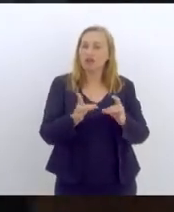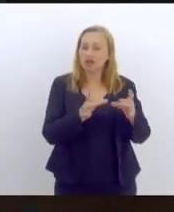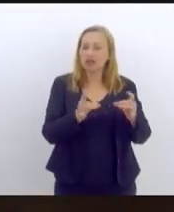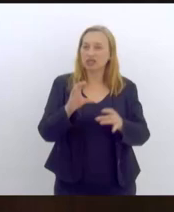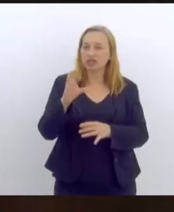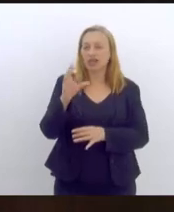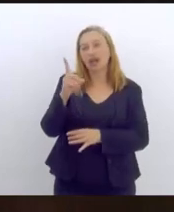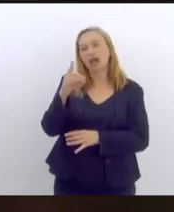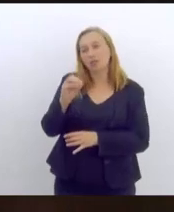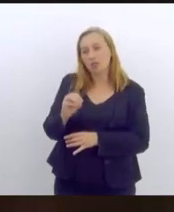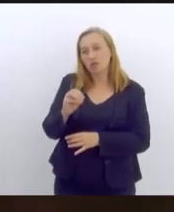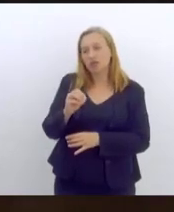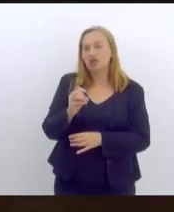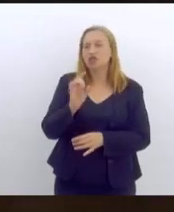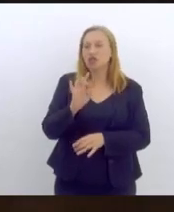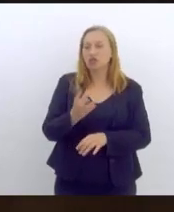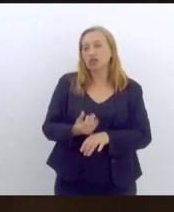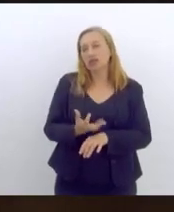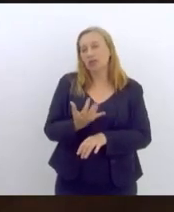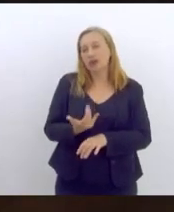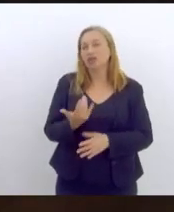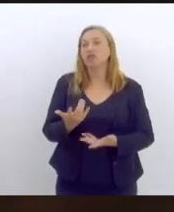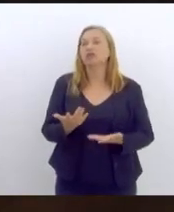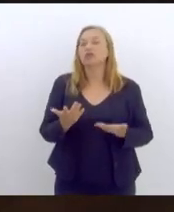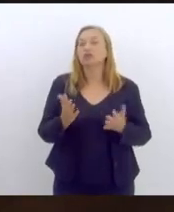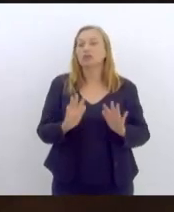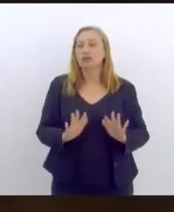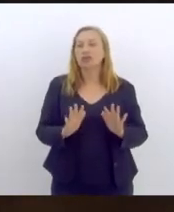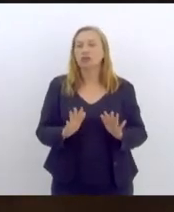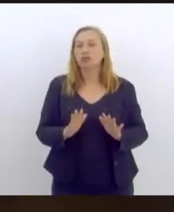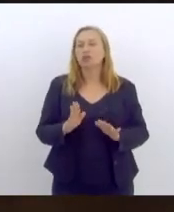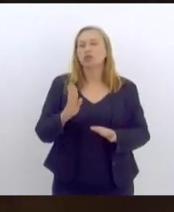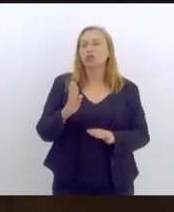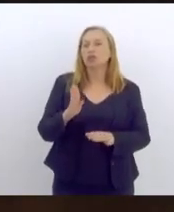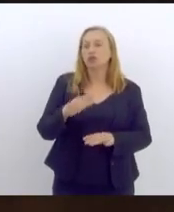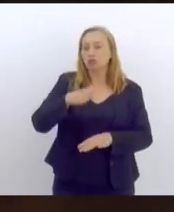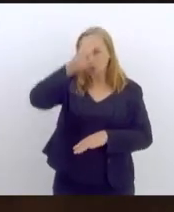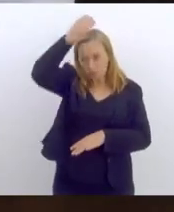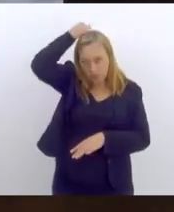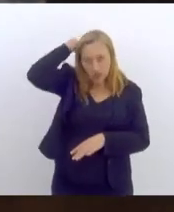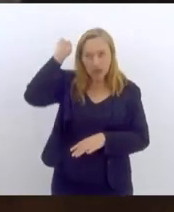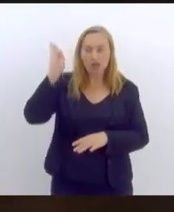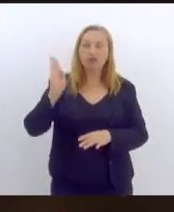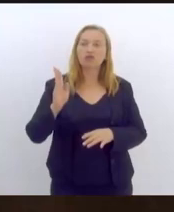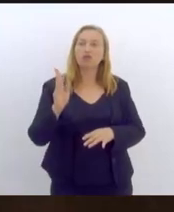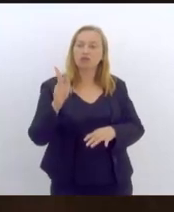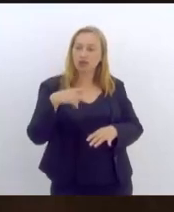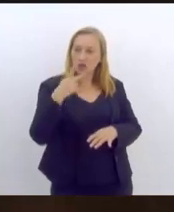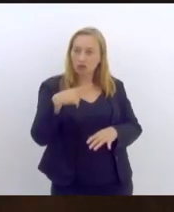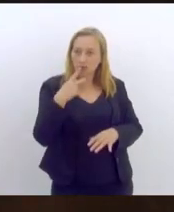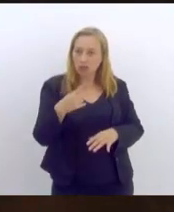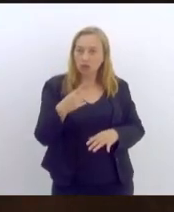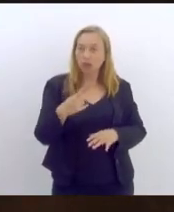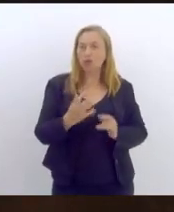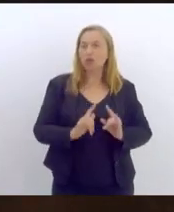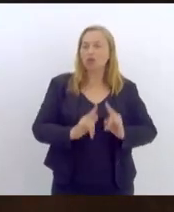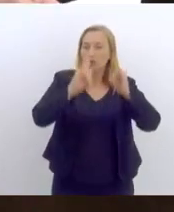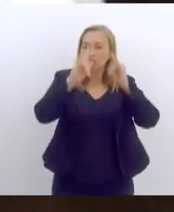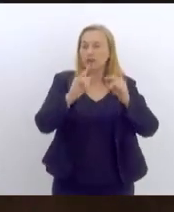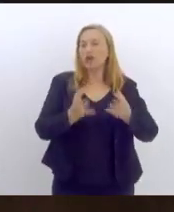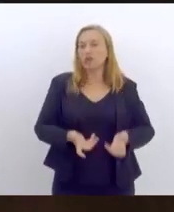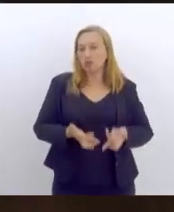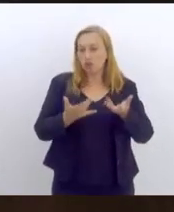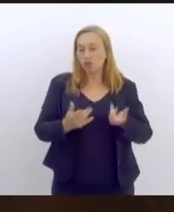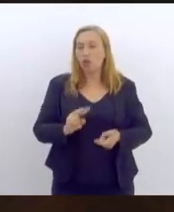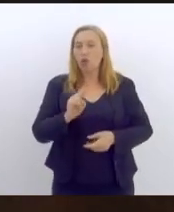cabos queimados. Salve aqueles que o bombeiro deu um laudo, o prédio pegou um fogo, vai poder vender, ou aquele